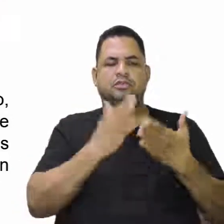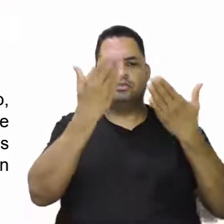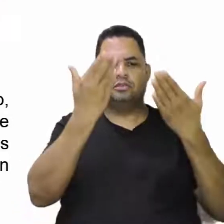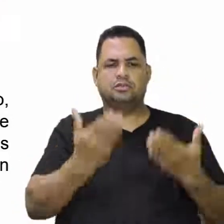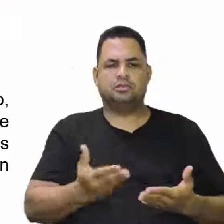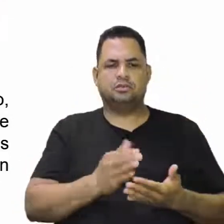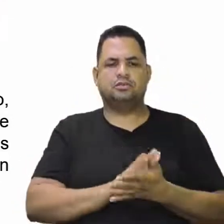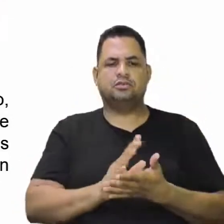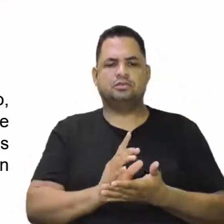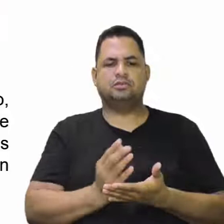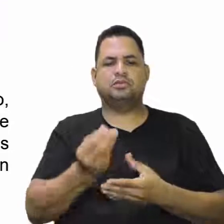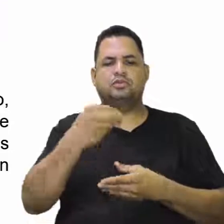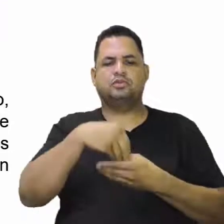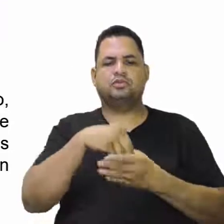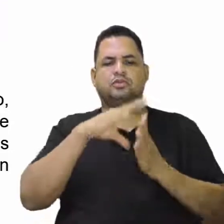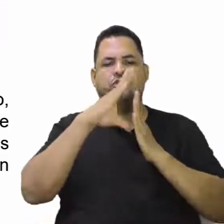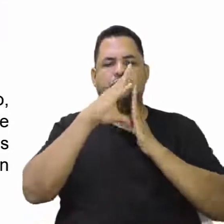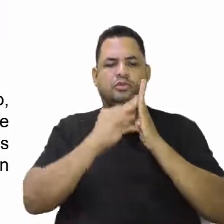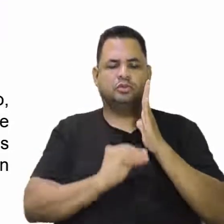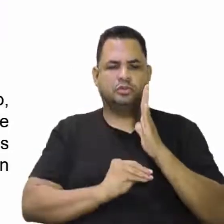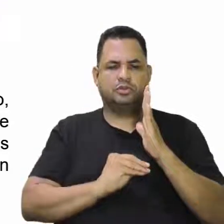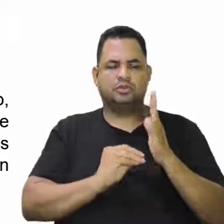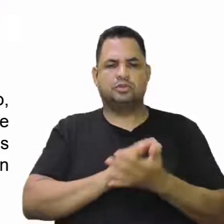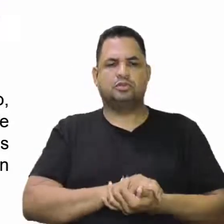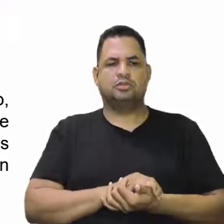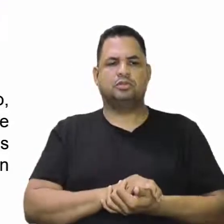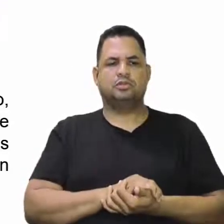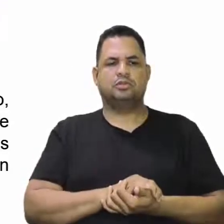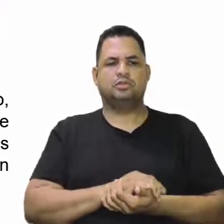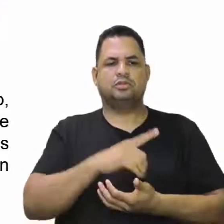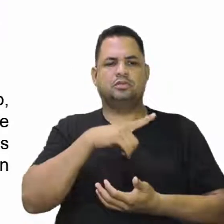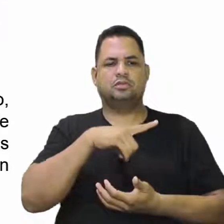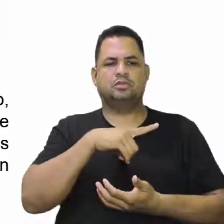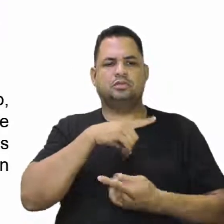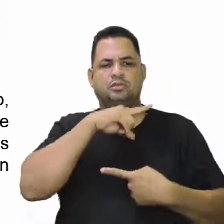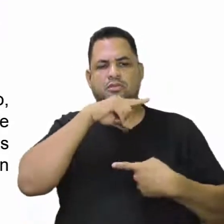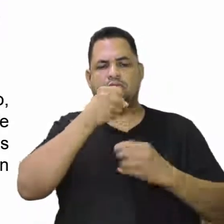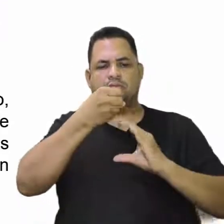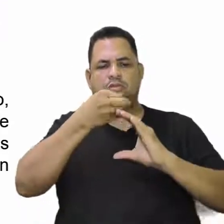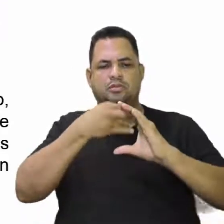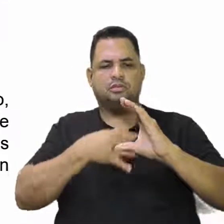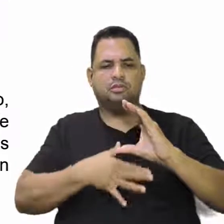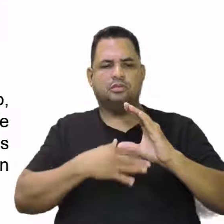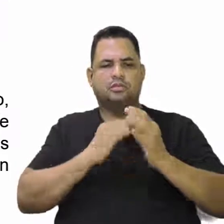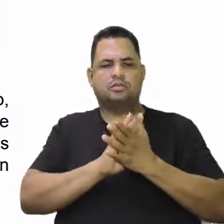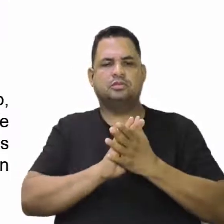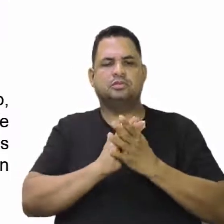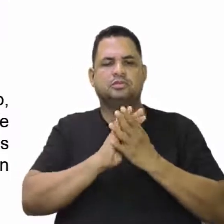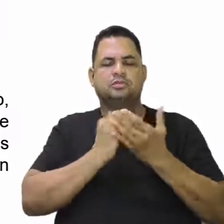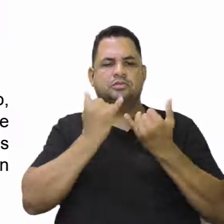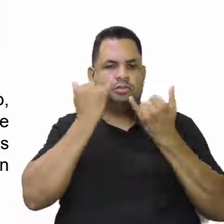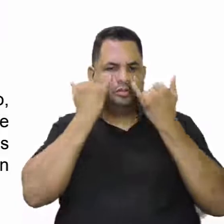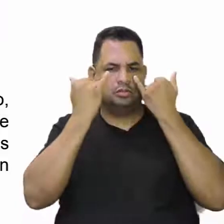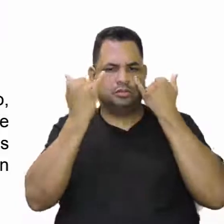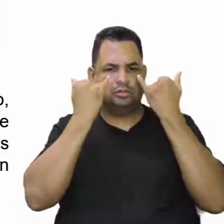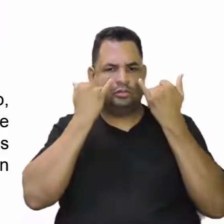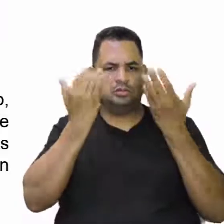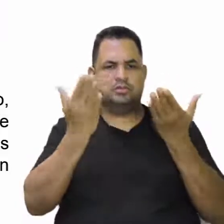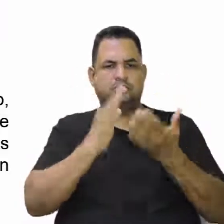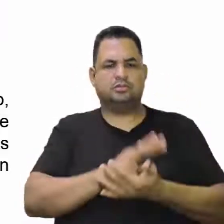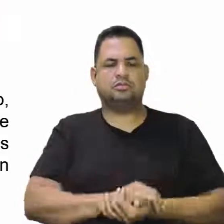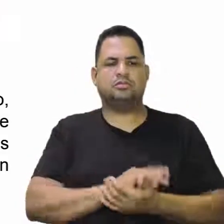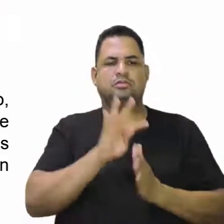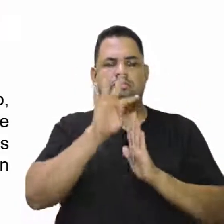no nosso conteúdo. Ele tem a função textual de informar, ele é um informativo.